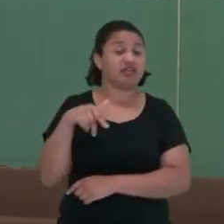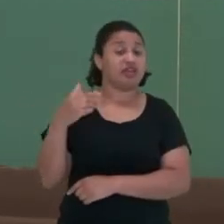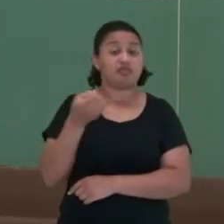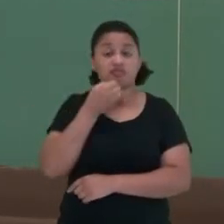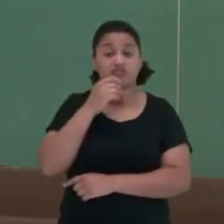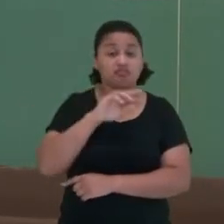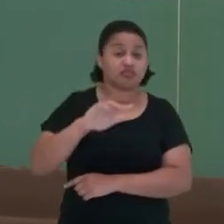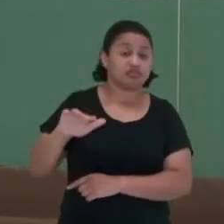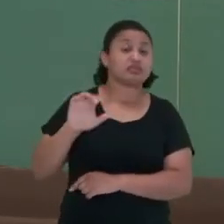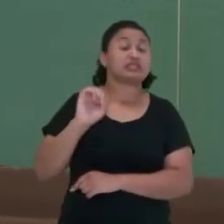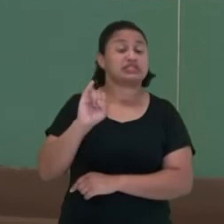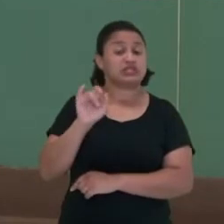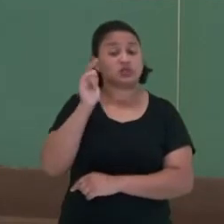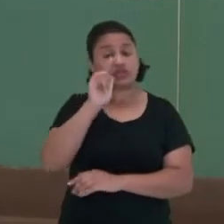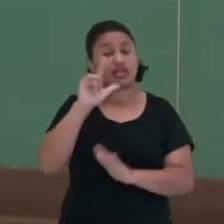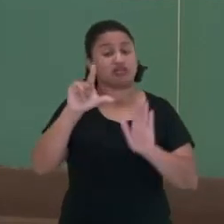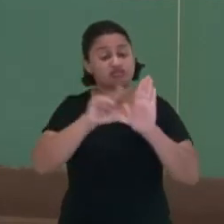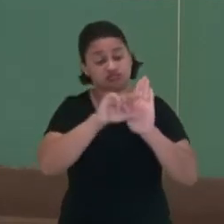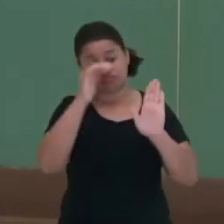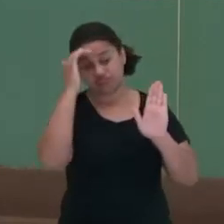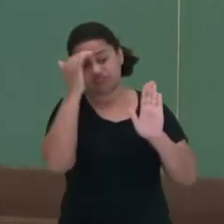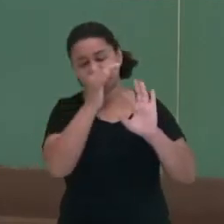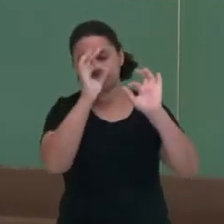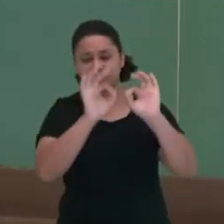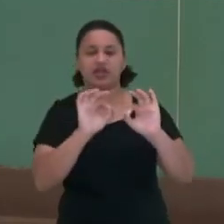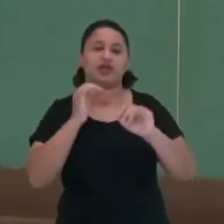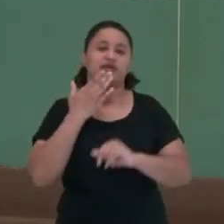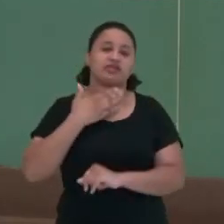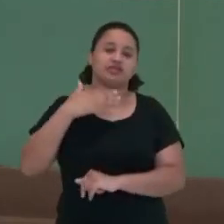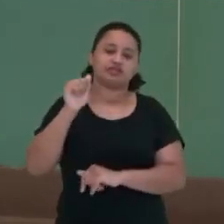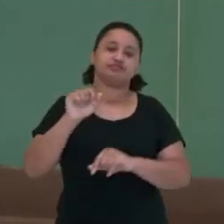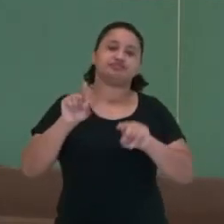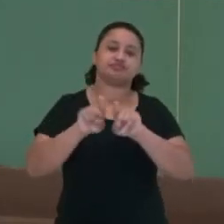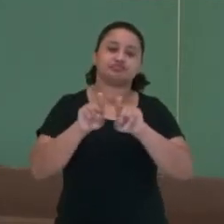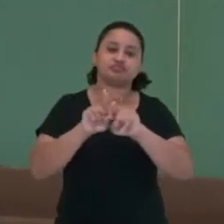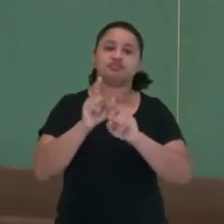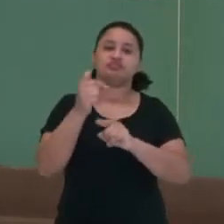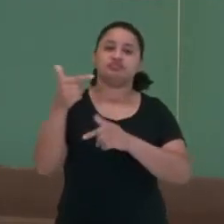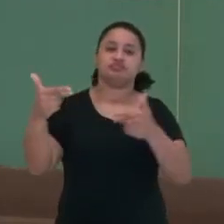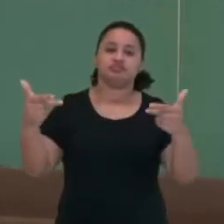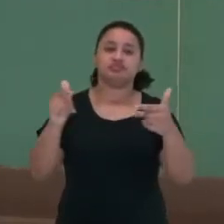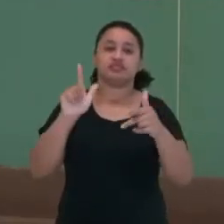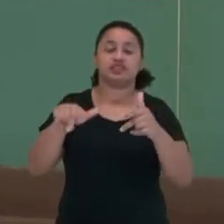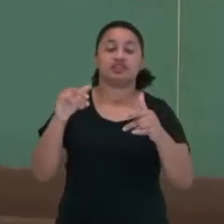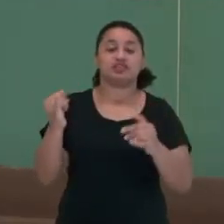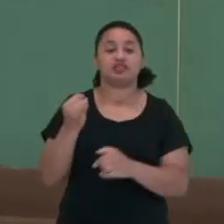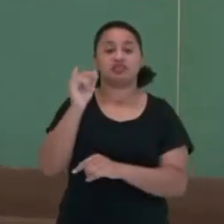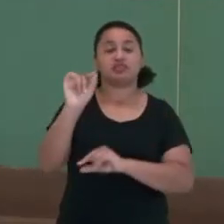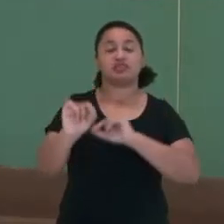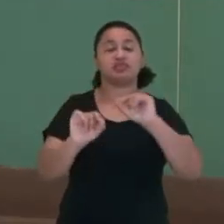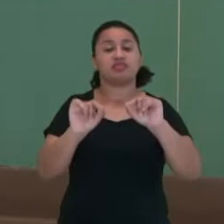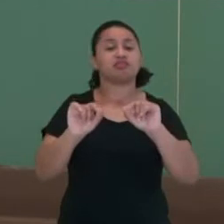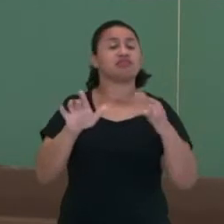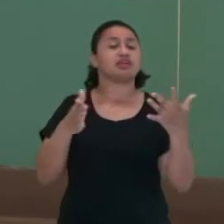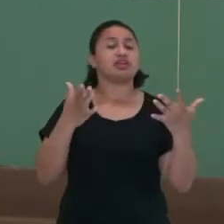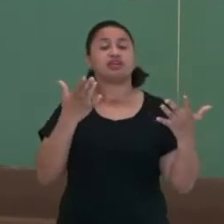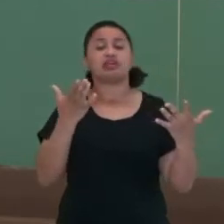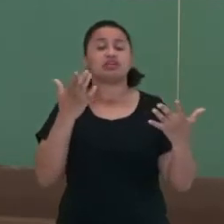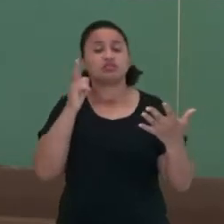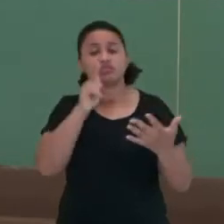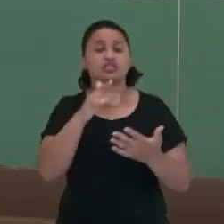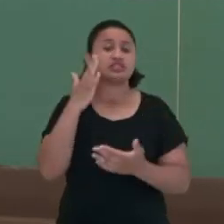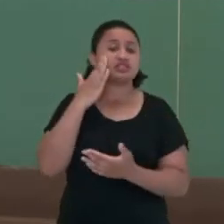puder formalizar, é melhor. Mas outro aspecto que são muito importante no empreendimento é o levantamento